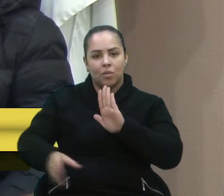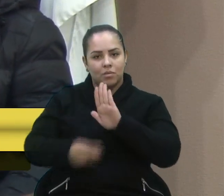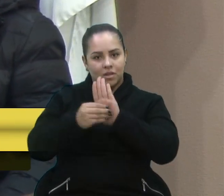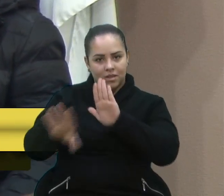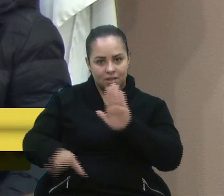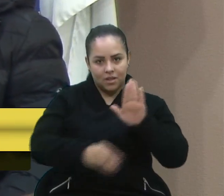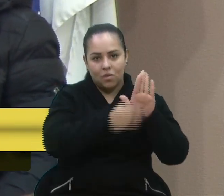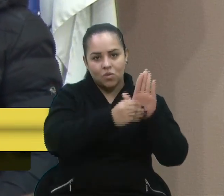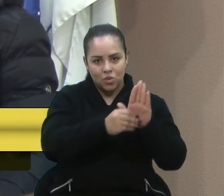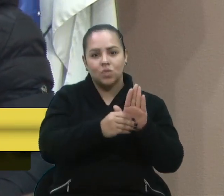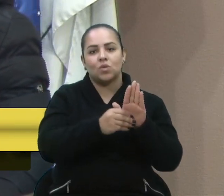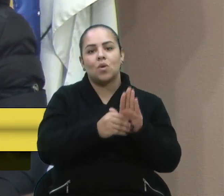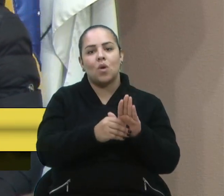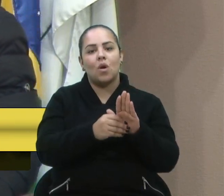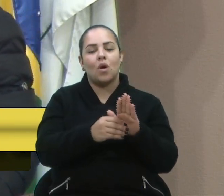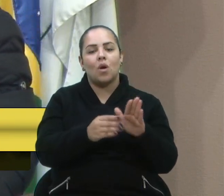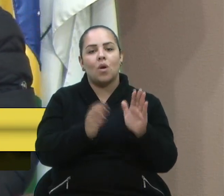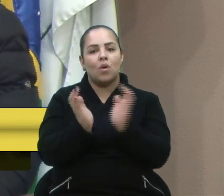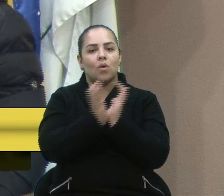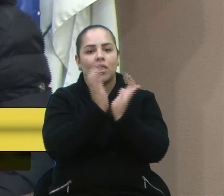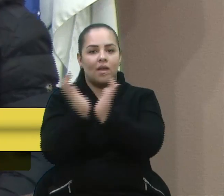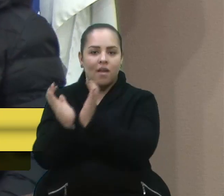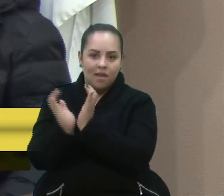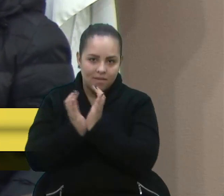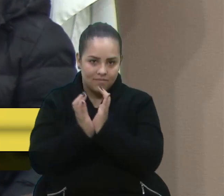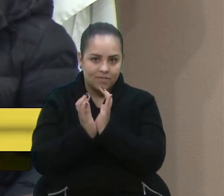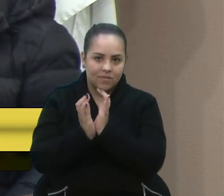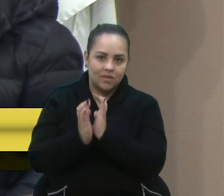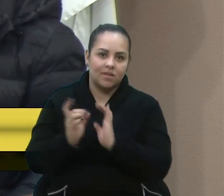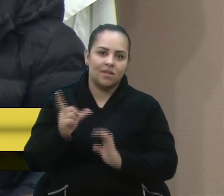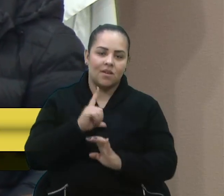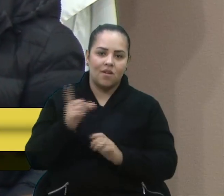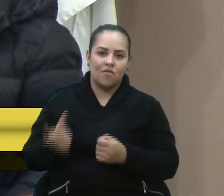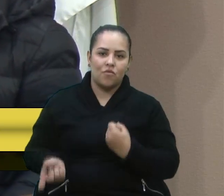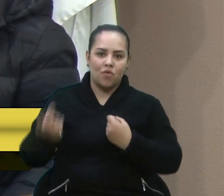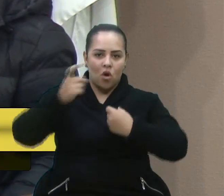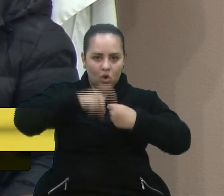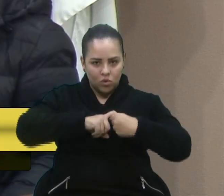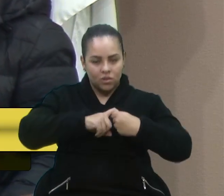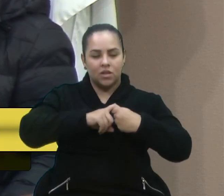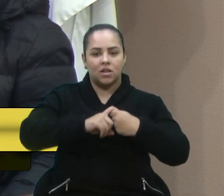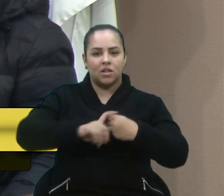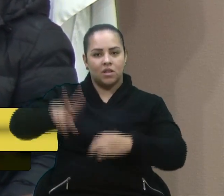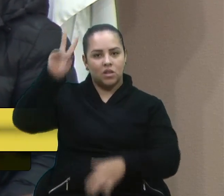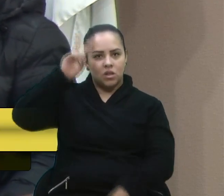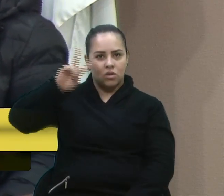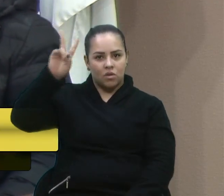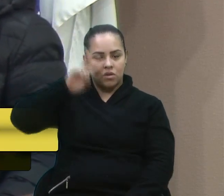é desenvolvimento econômico, preservação do patrimônio histórico, cultura, história